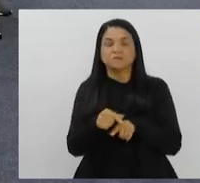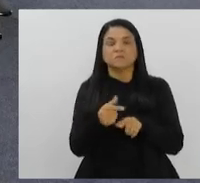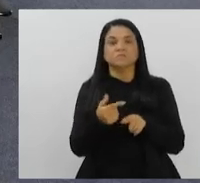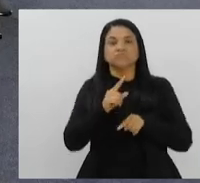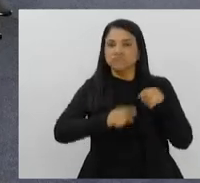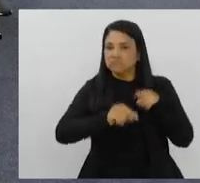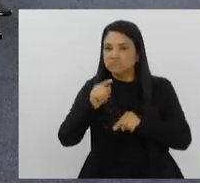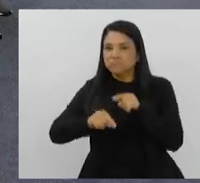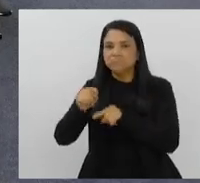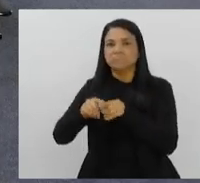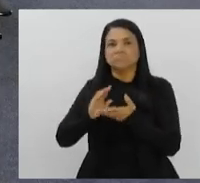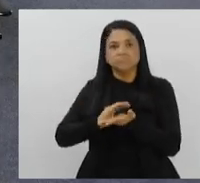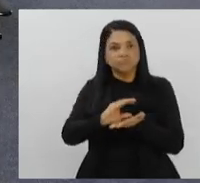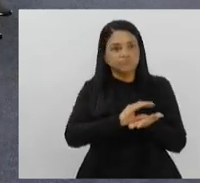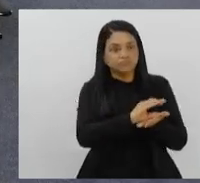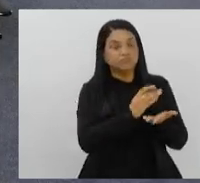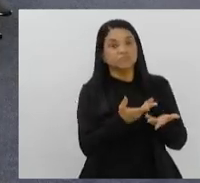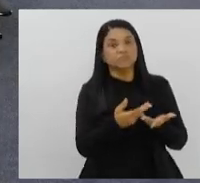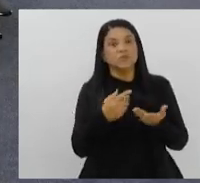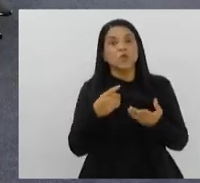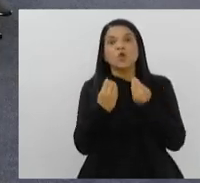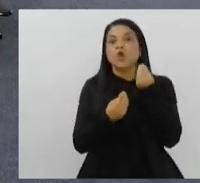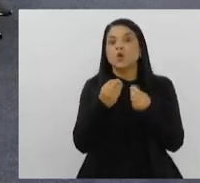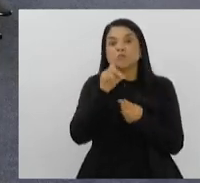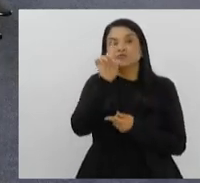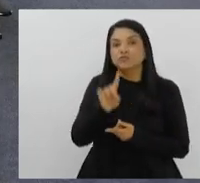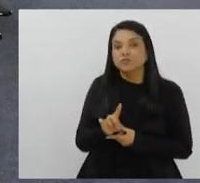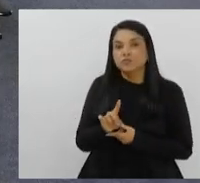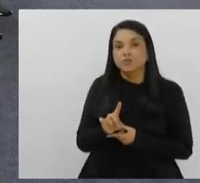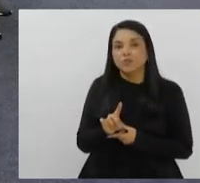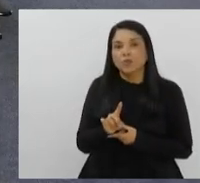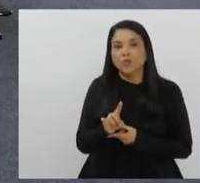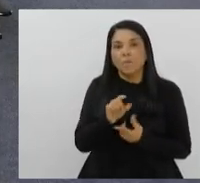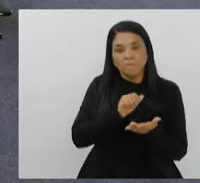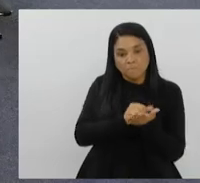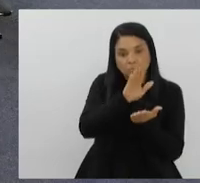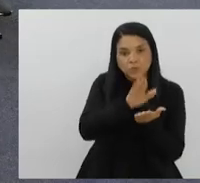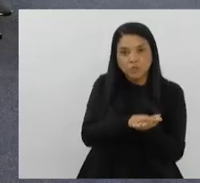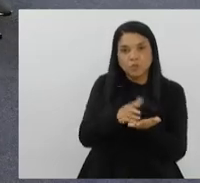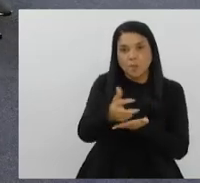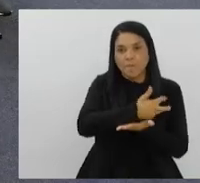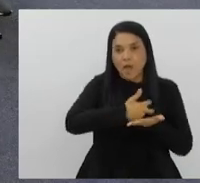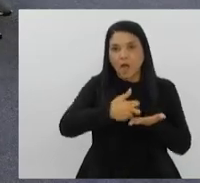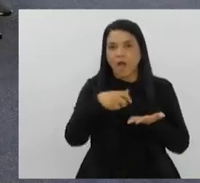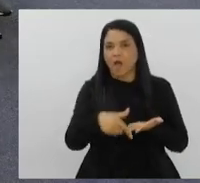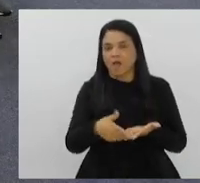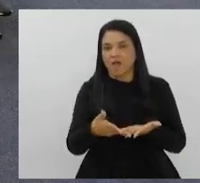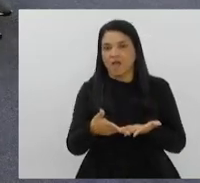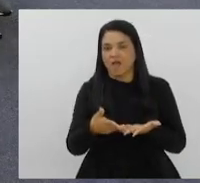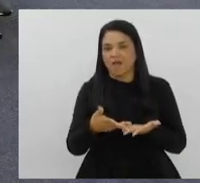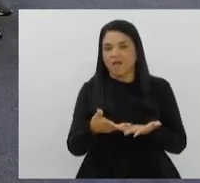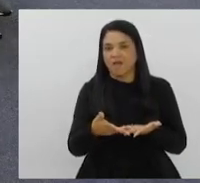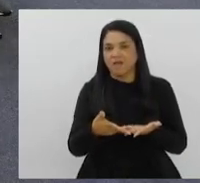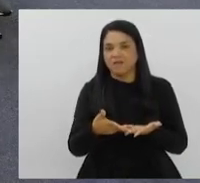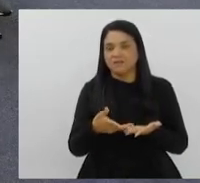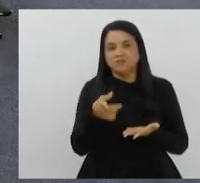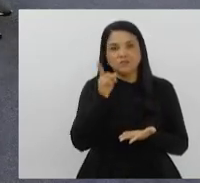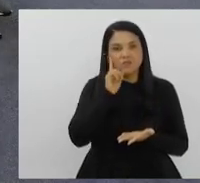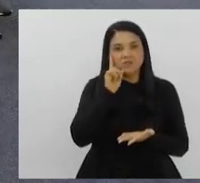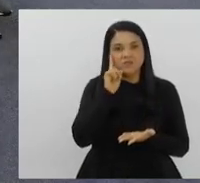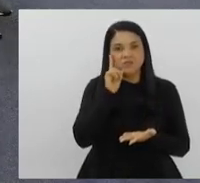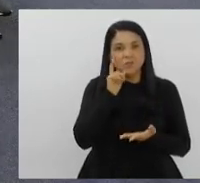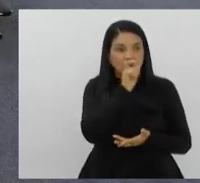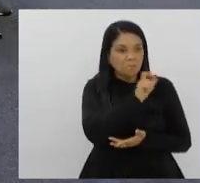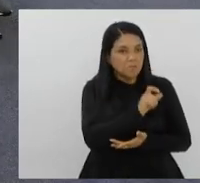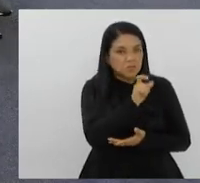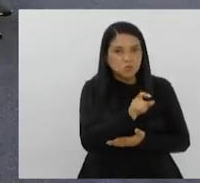aparelhadas. Então, como os diretores são punidos de uma forma drástica e frequente por pessoas